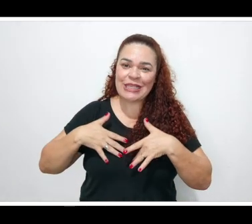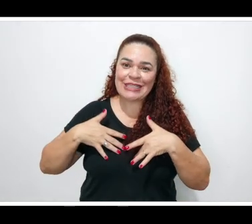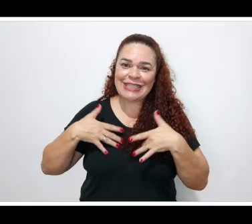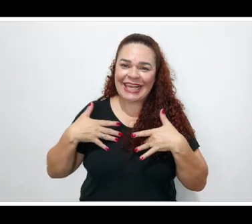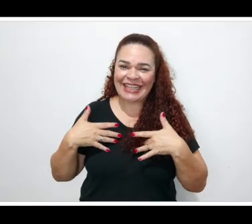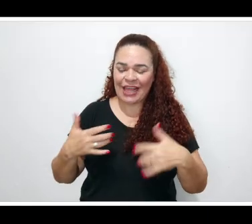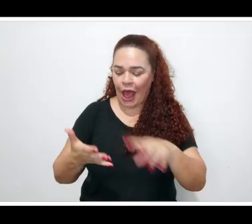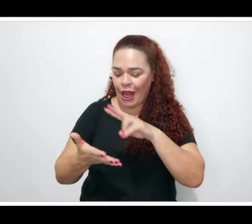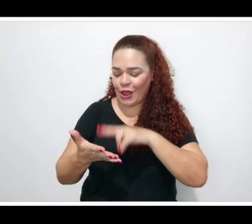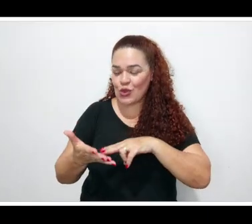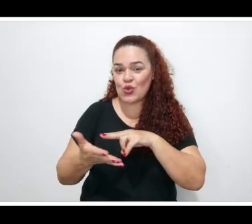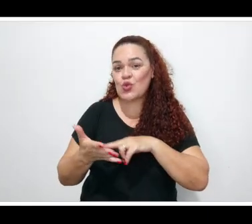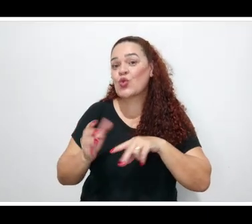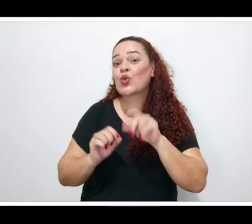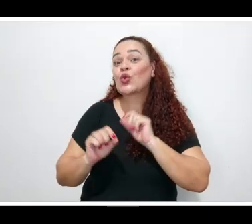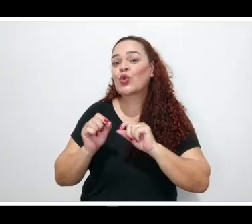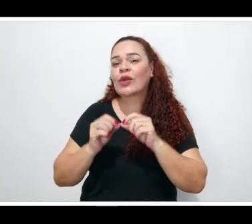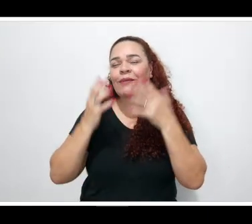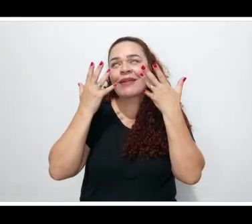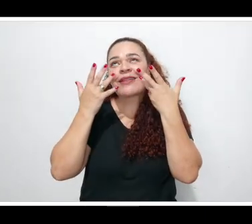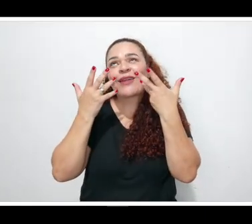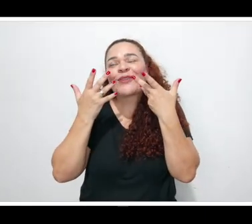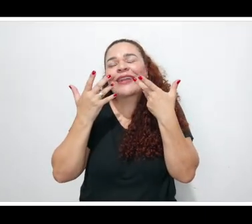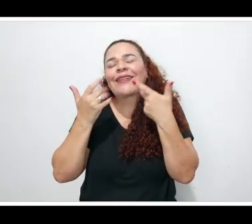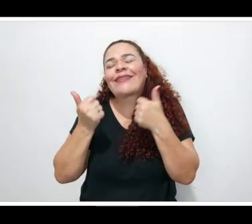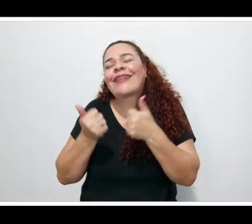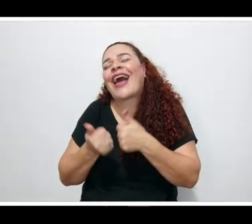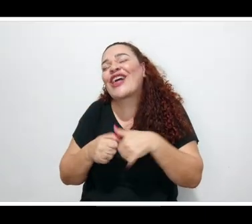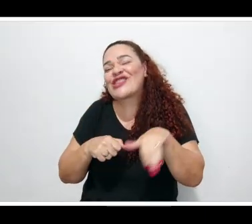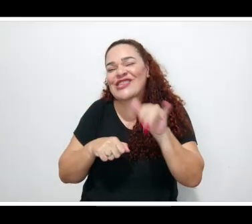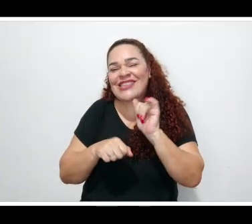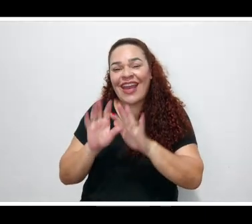leitura se dá pela naturalidade da ação.